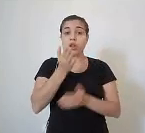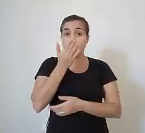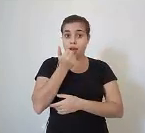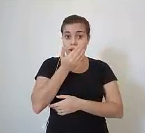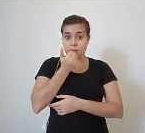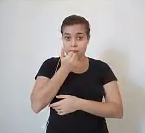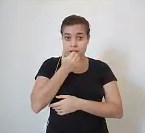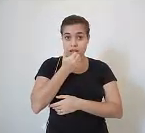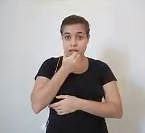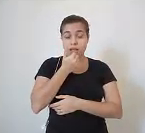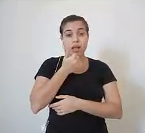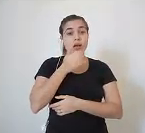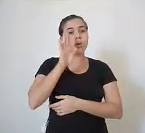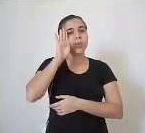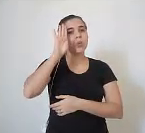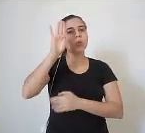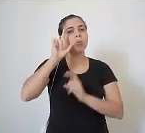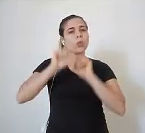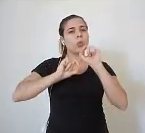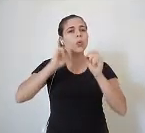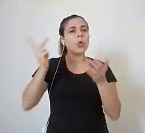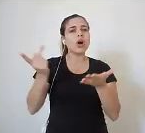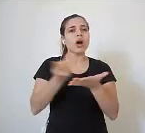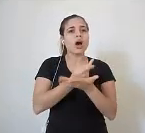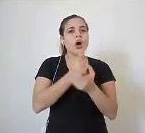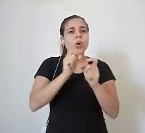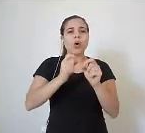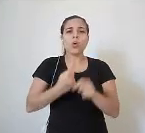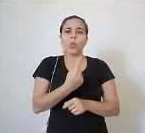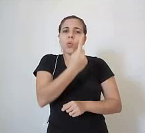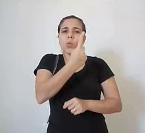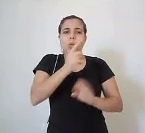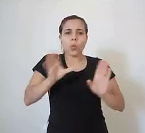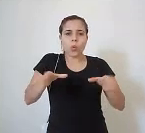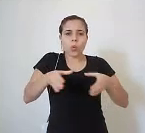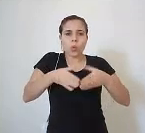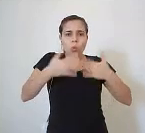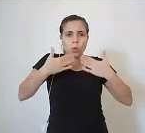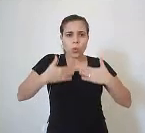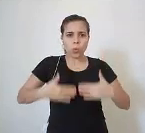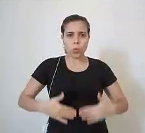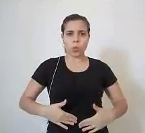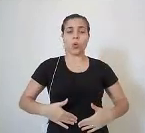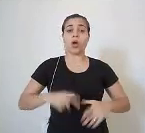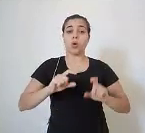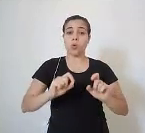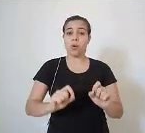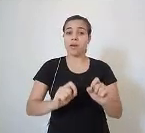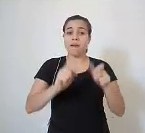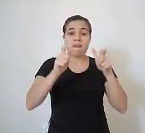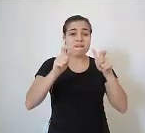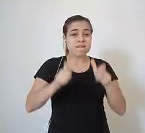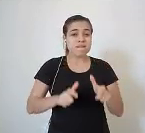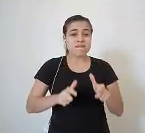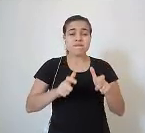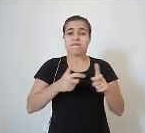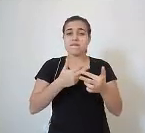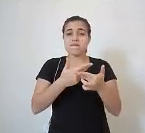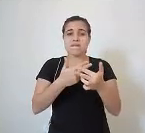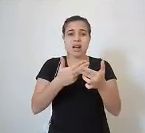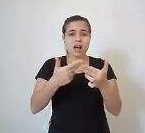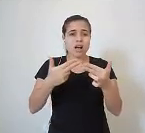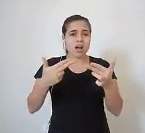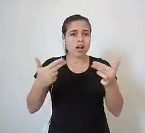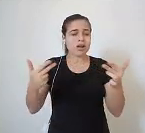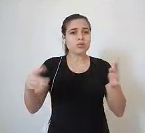que também só tem uma única fonte alimentar. O mais provável que acontece é que um único